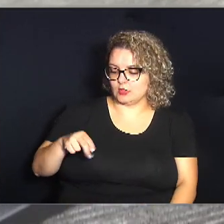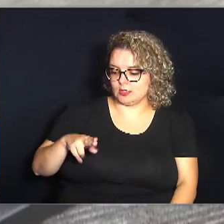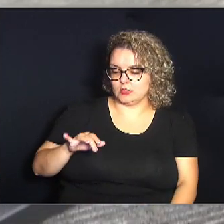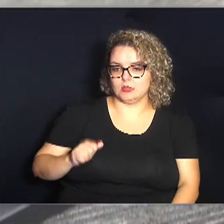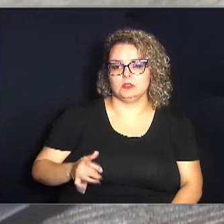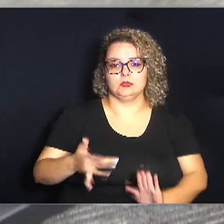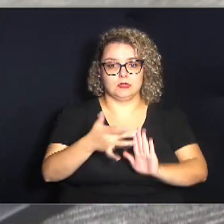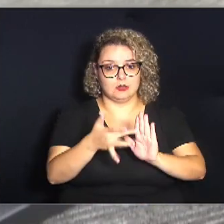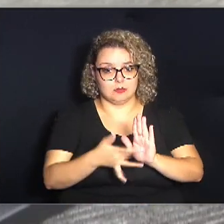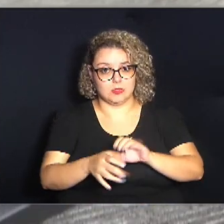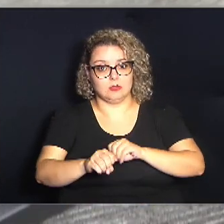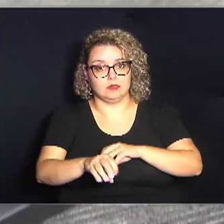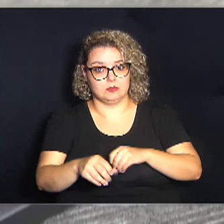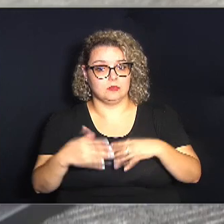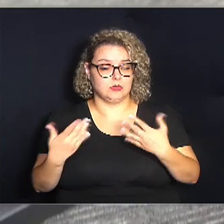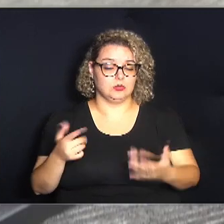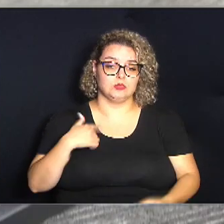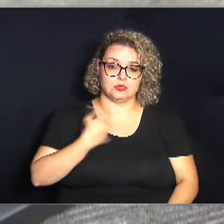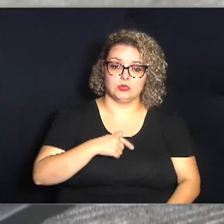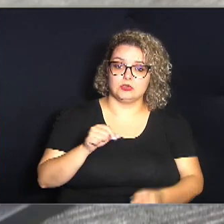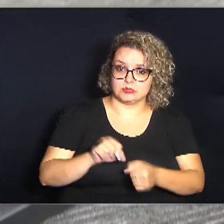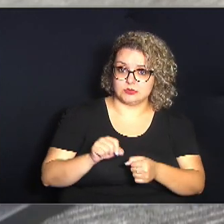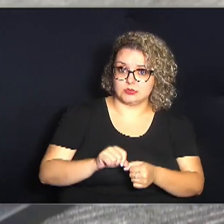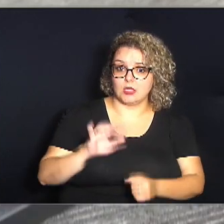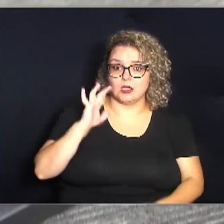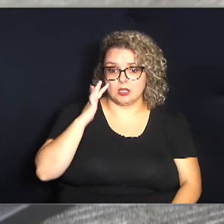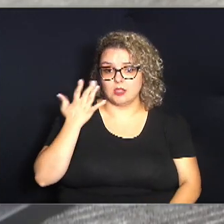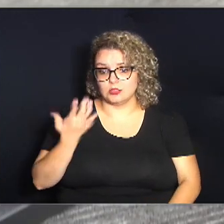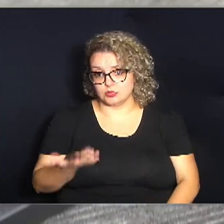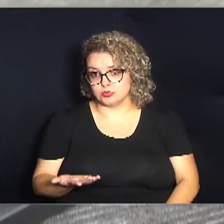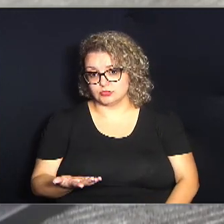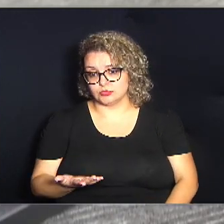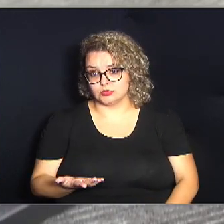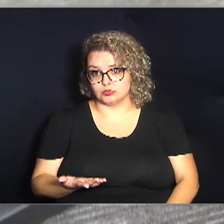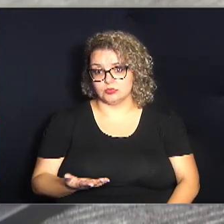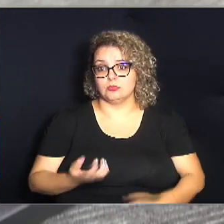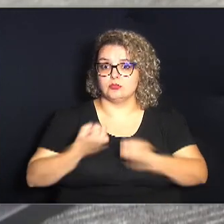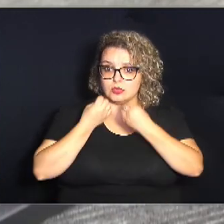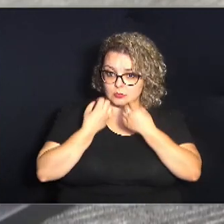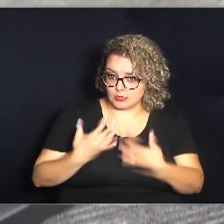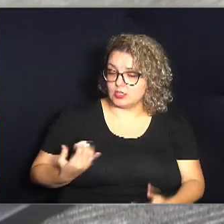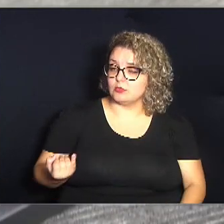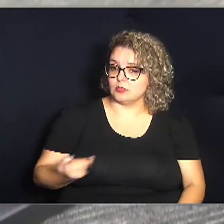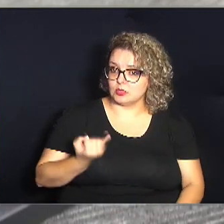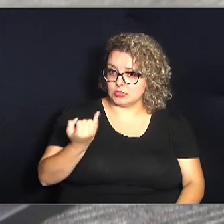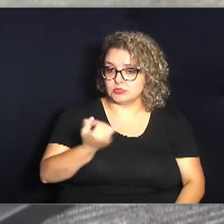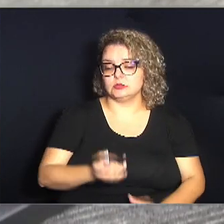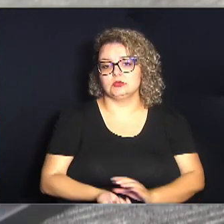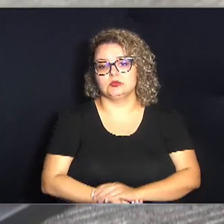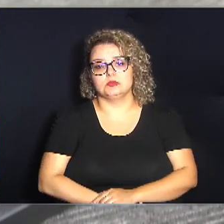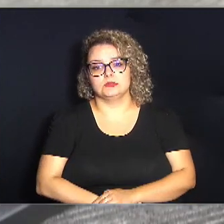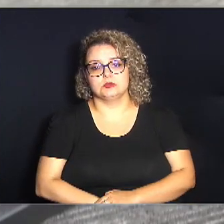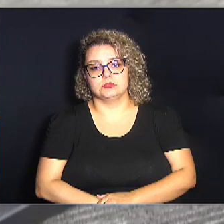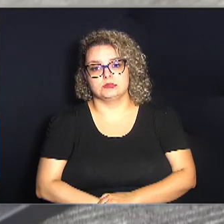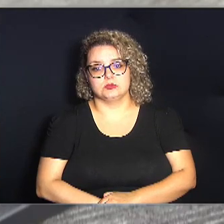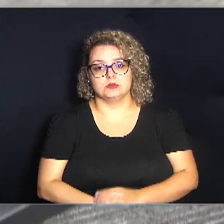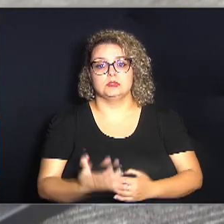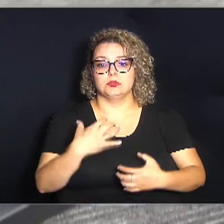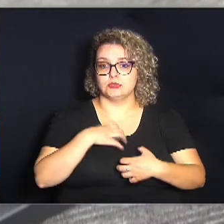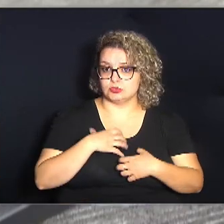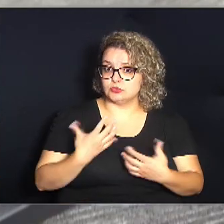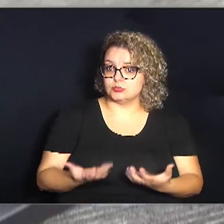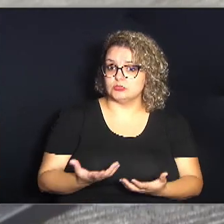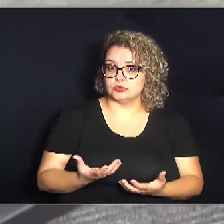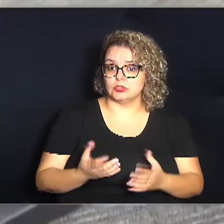educação, enfim, que nós fizemos. Eu acho que foi bem importante a forma como